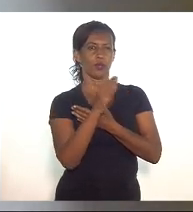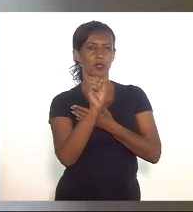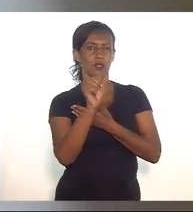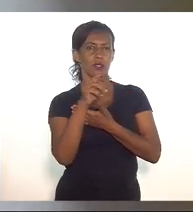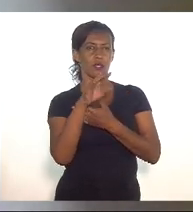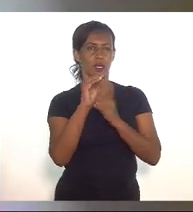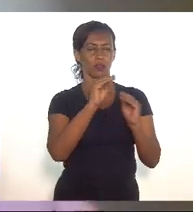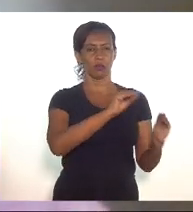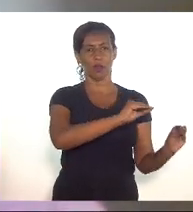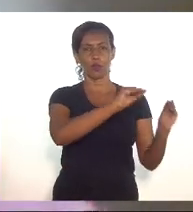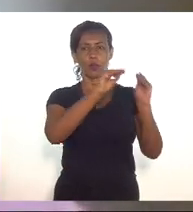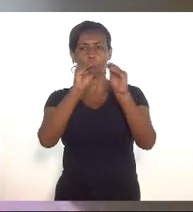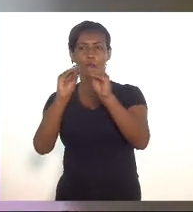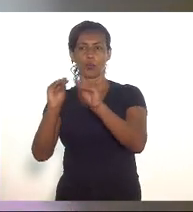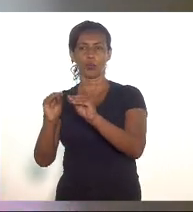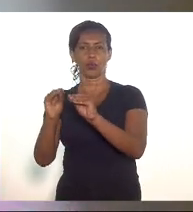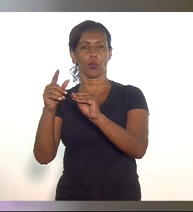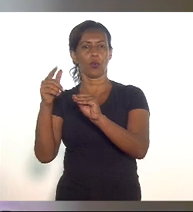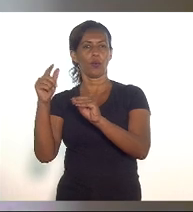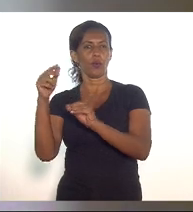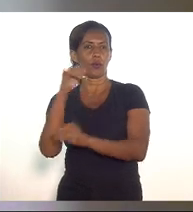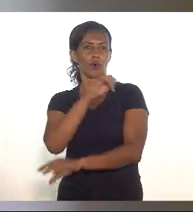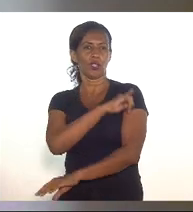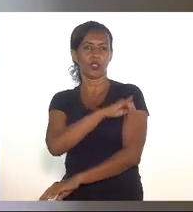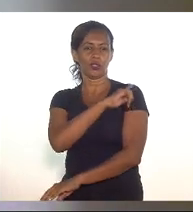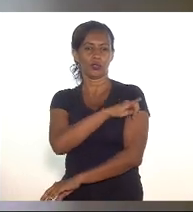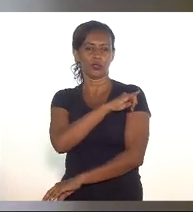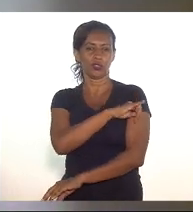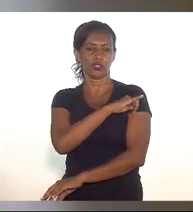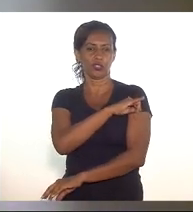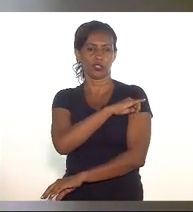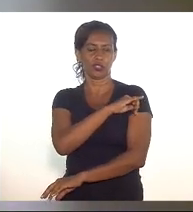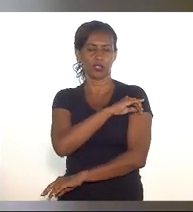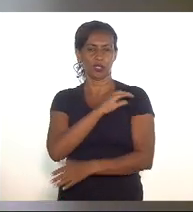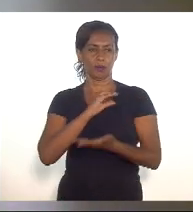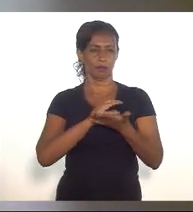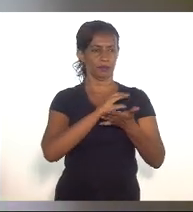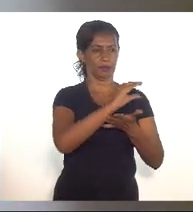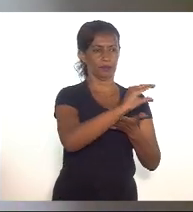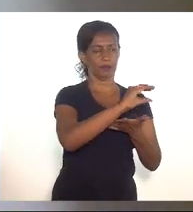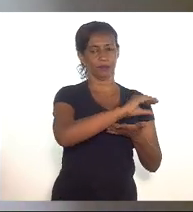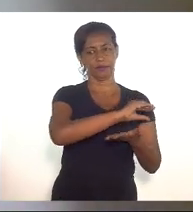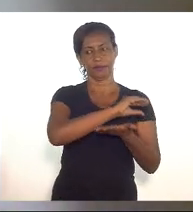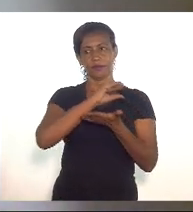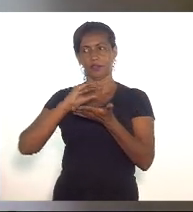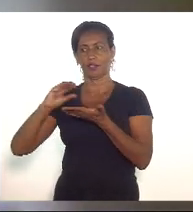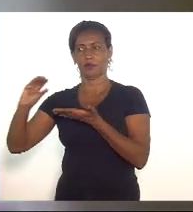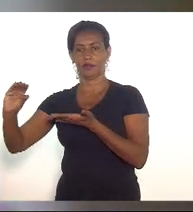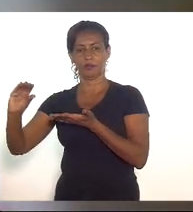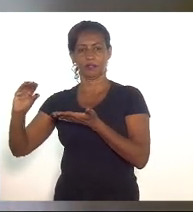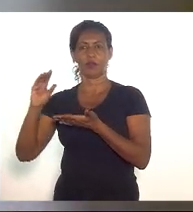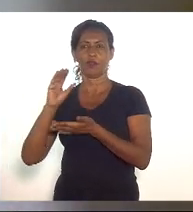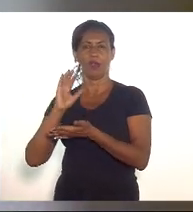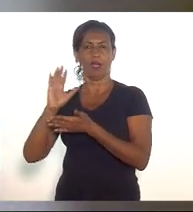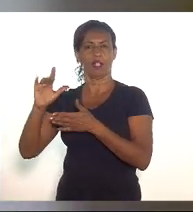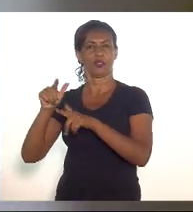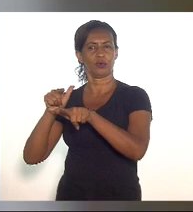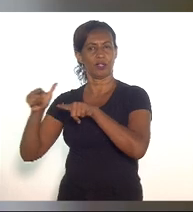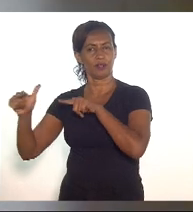de Janeiro. Então, isso é uma boa notícia, perspectiva de geração de 1.500 empregos, investimentos